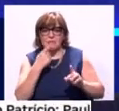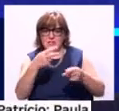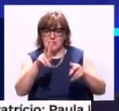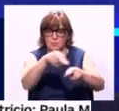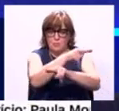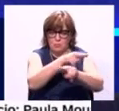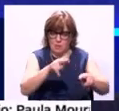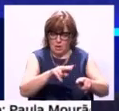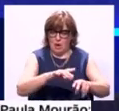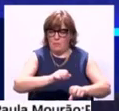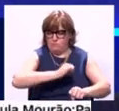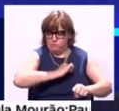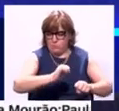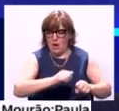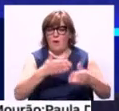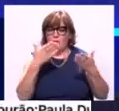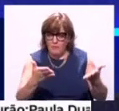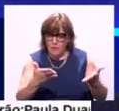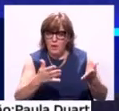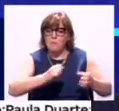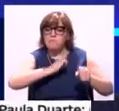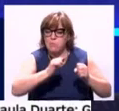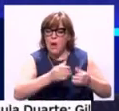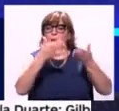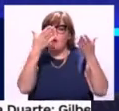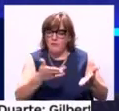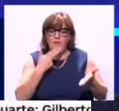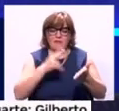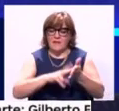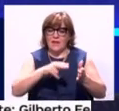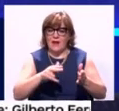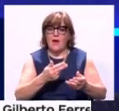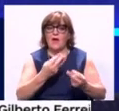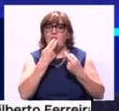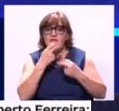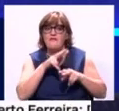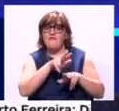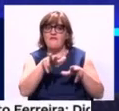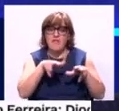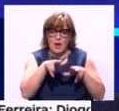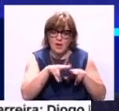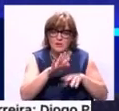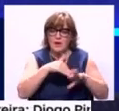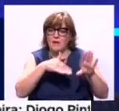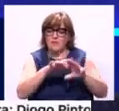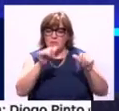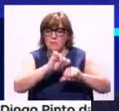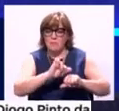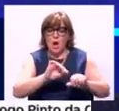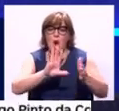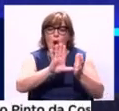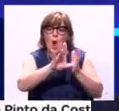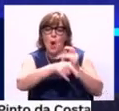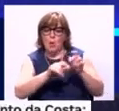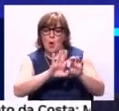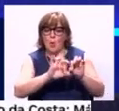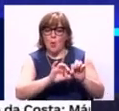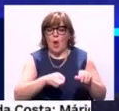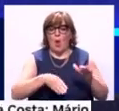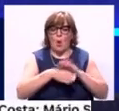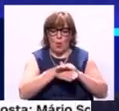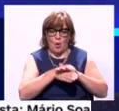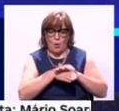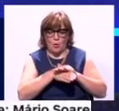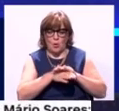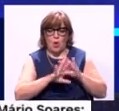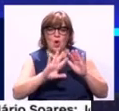foi de propósito, Júlio, foi de propósito. E o VAR fez de propósito, tirou-nos aquele golo. Porque eu, quando o